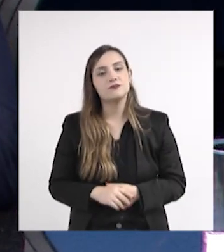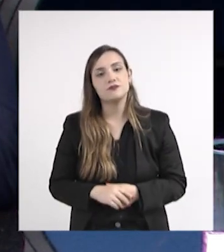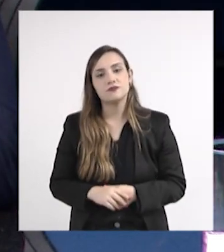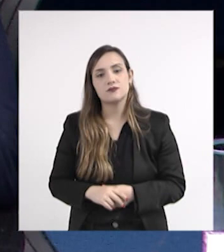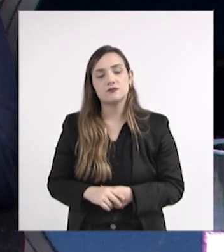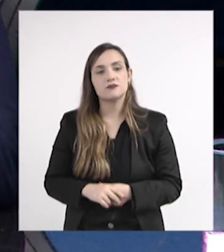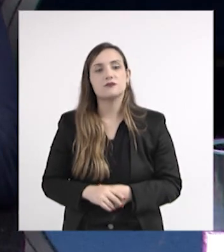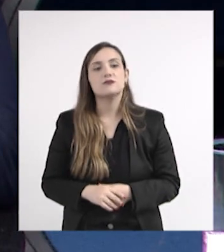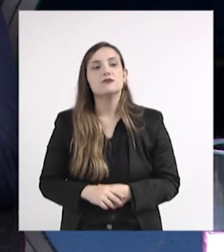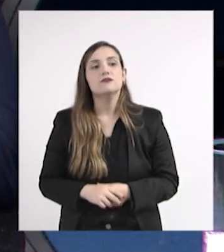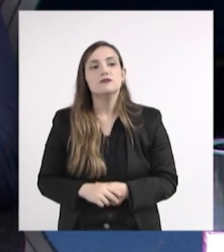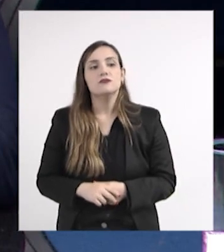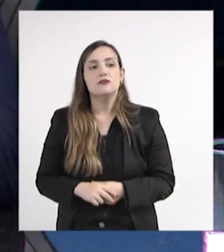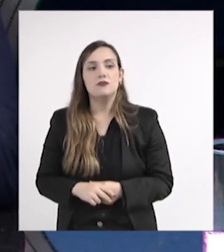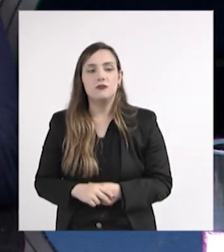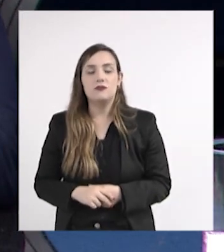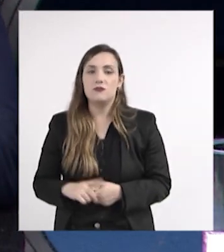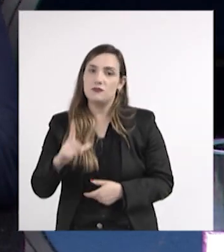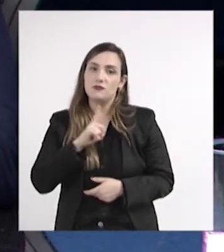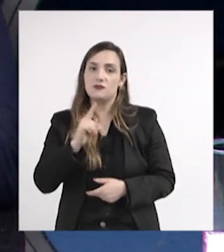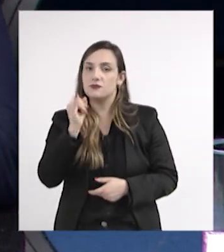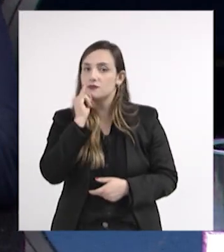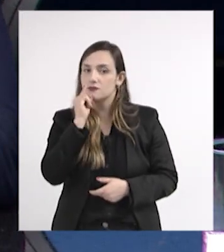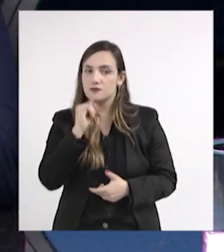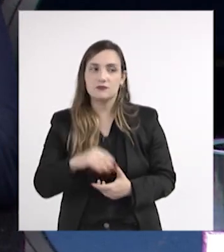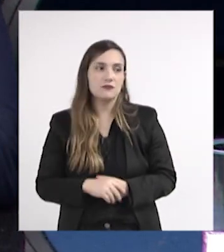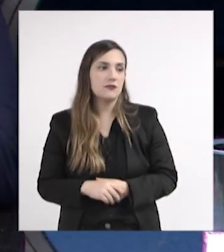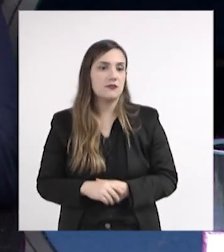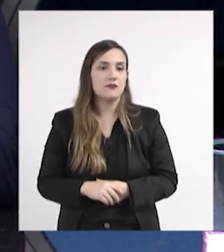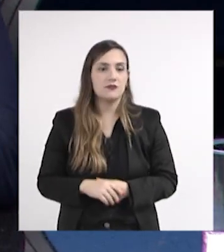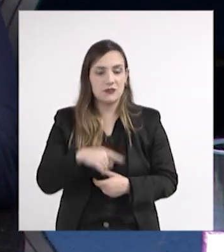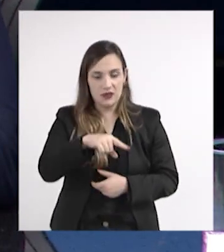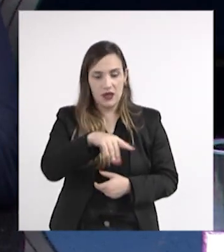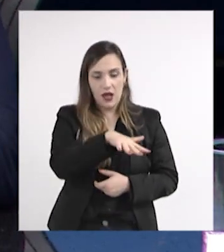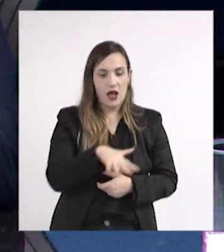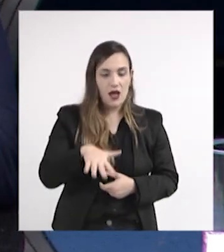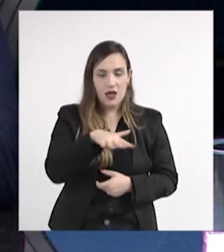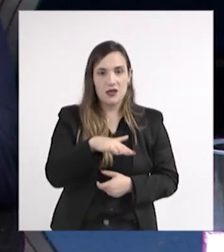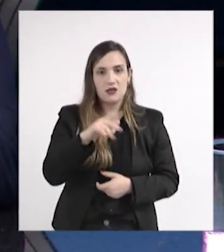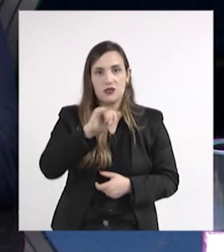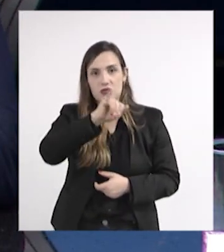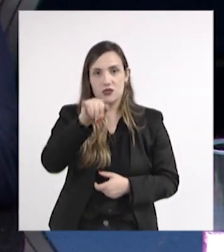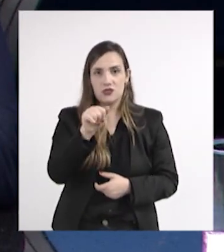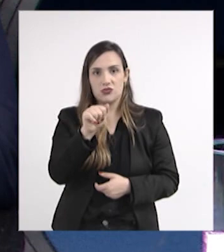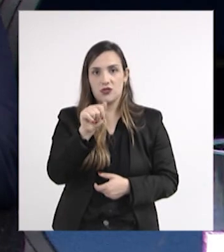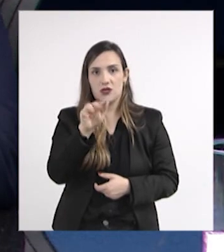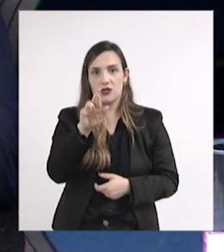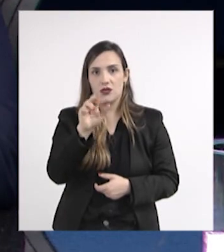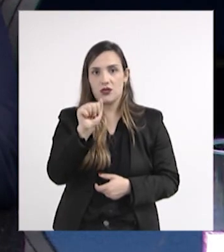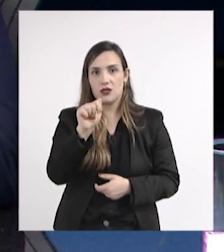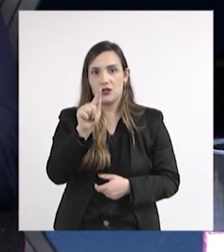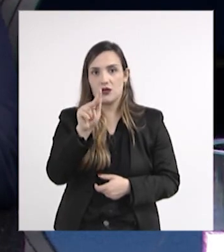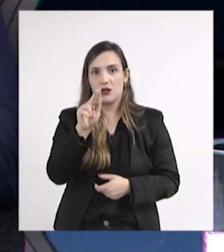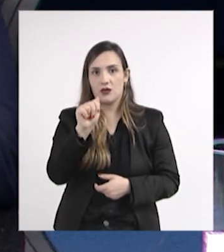de deságio, teríamos, por exemplo, na praça de Jaraguari, o valor de tarifa teto de R$